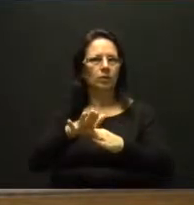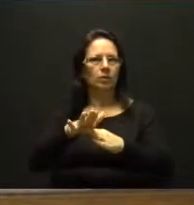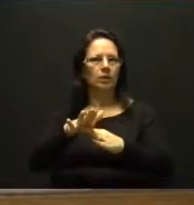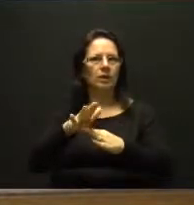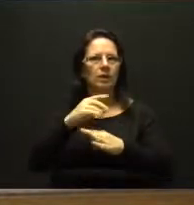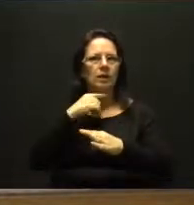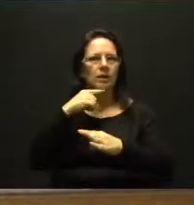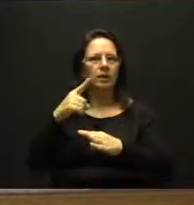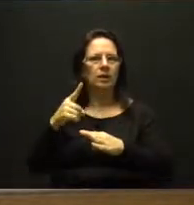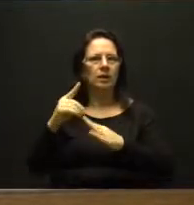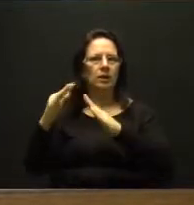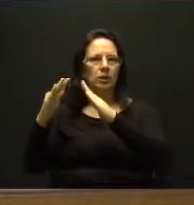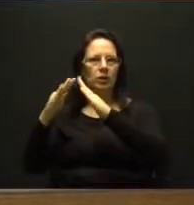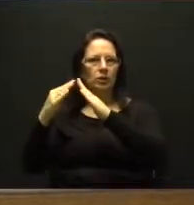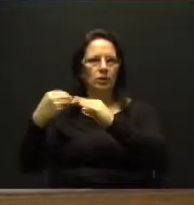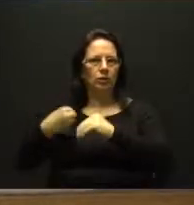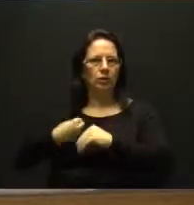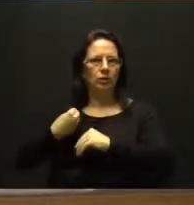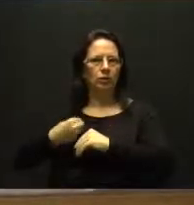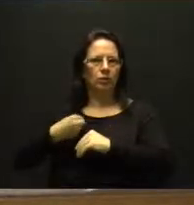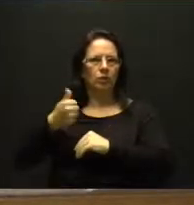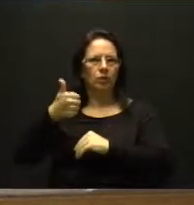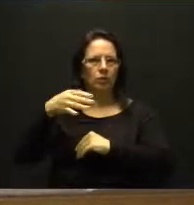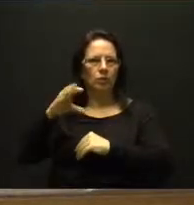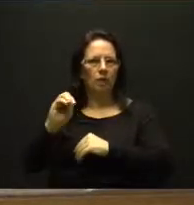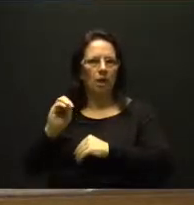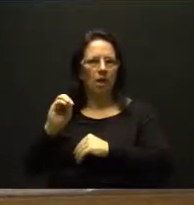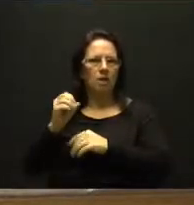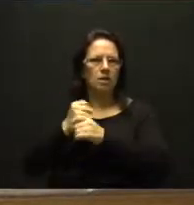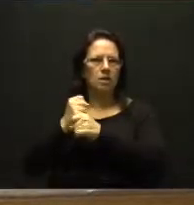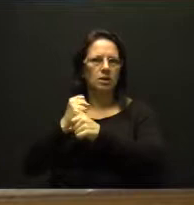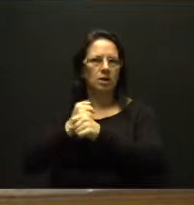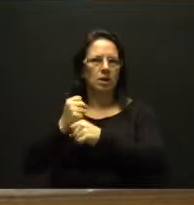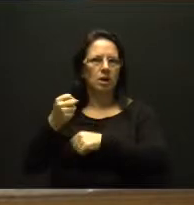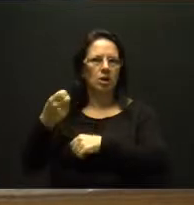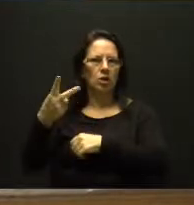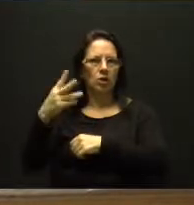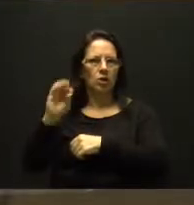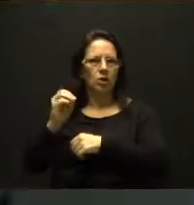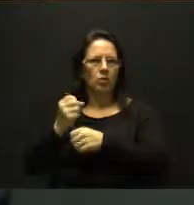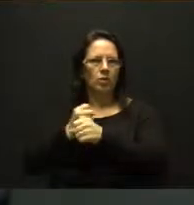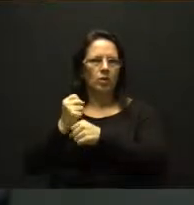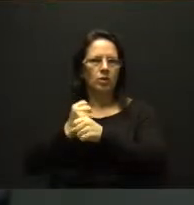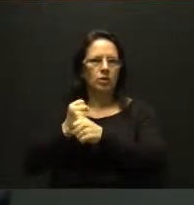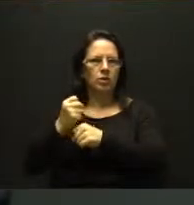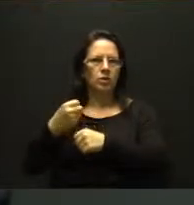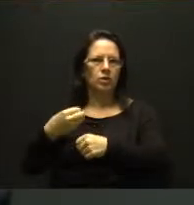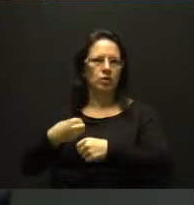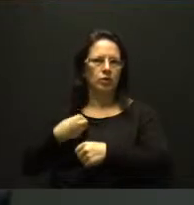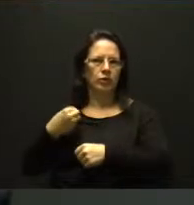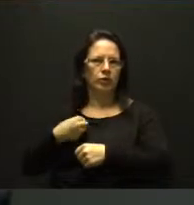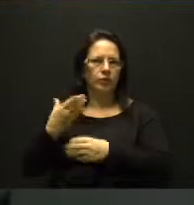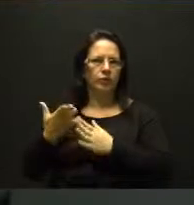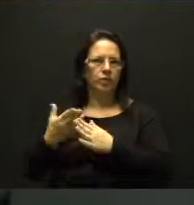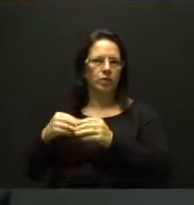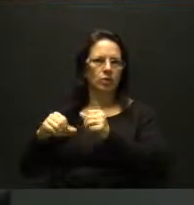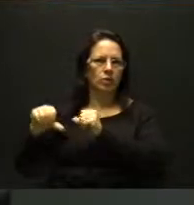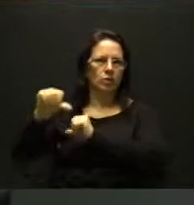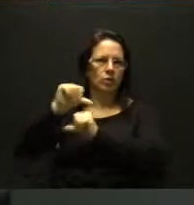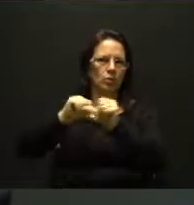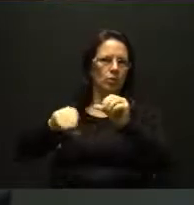a sua residência de onde ele viva 10 20 30 anos a moradia foi determinado pela